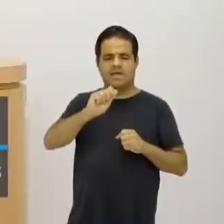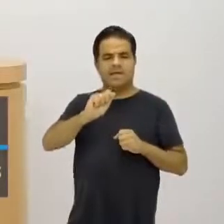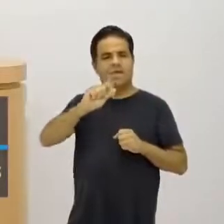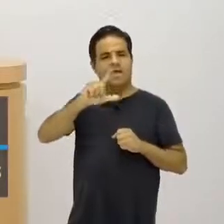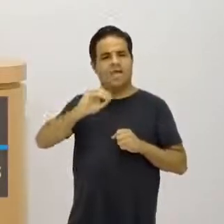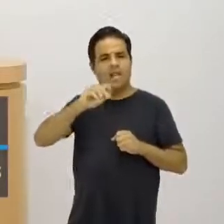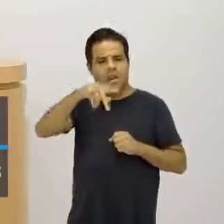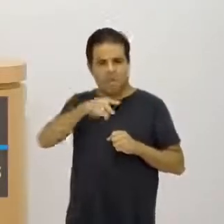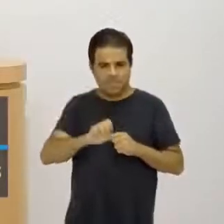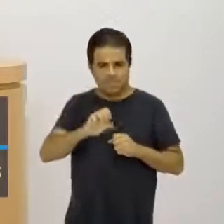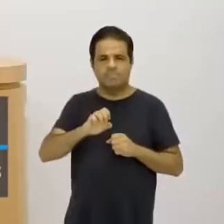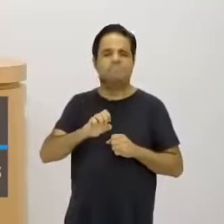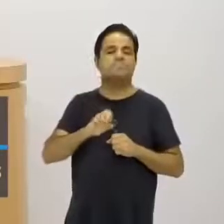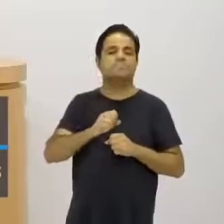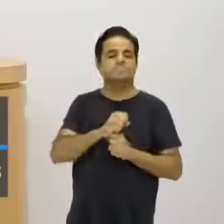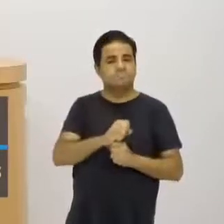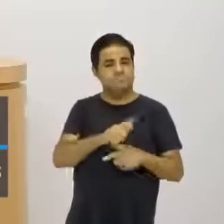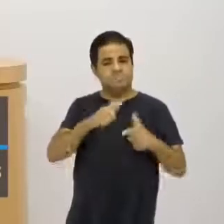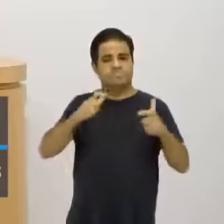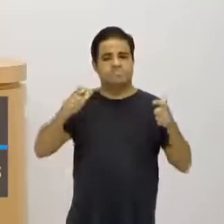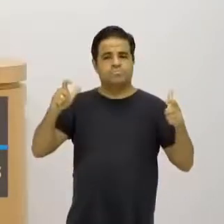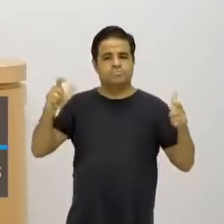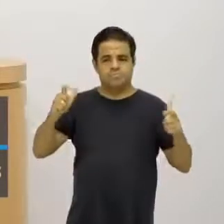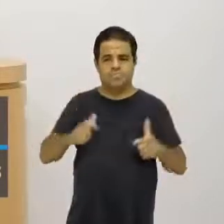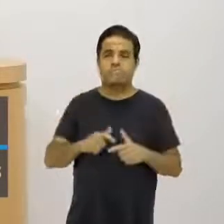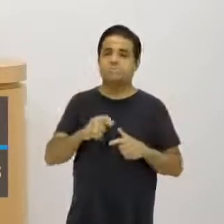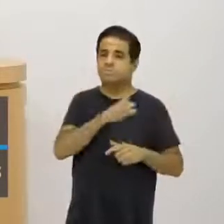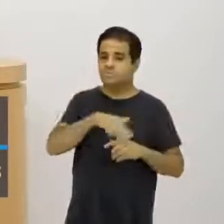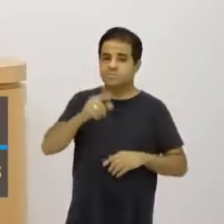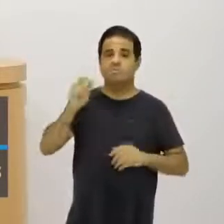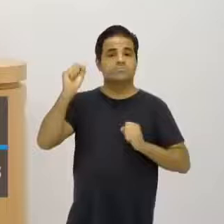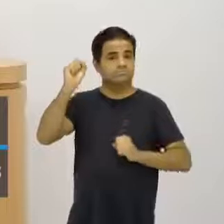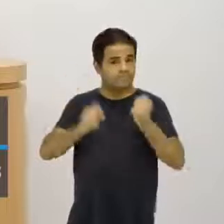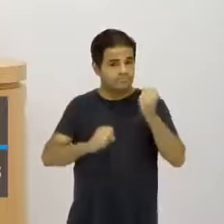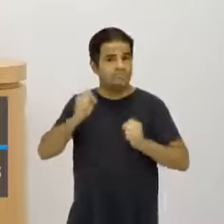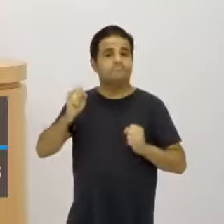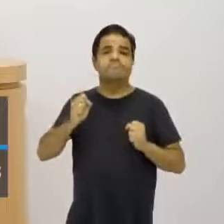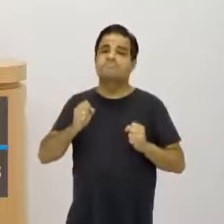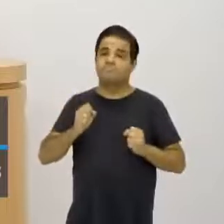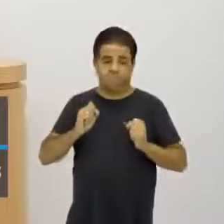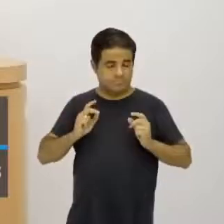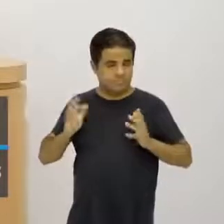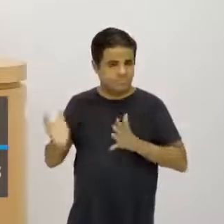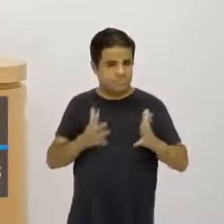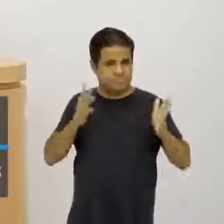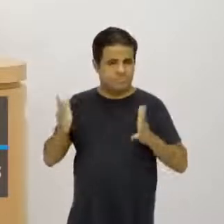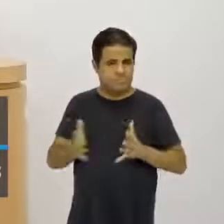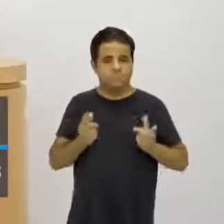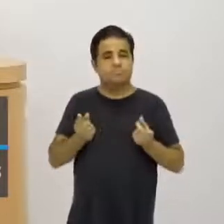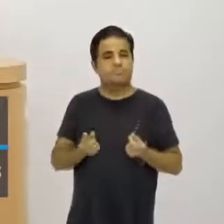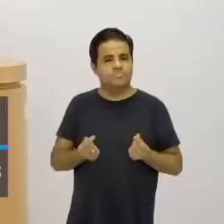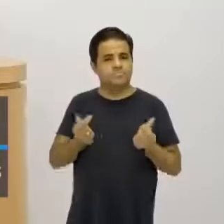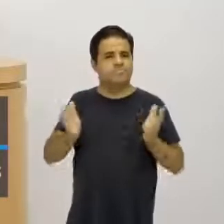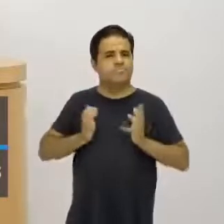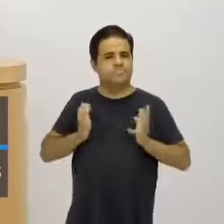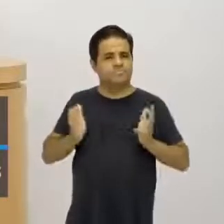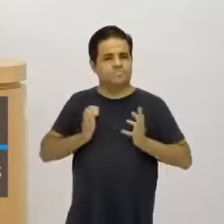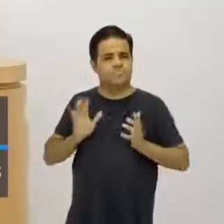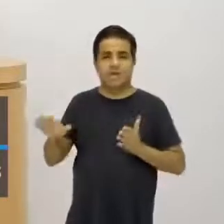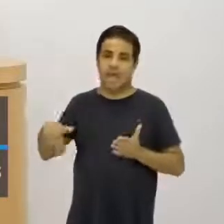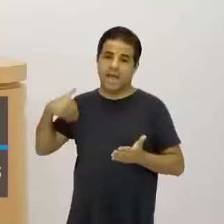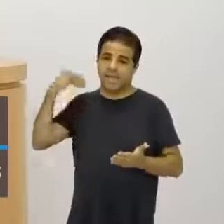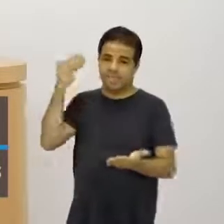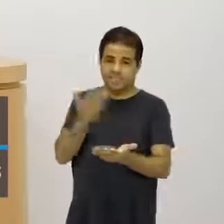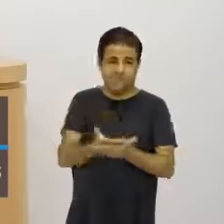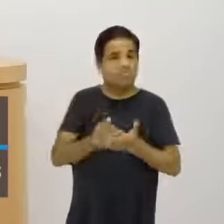vai durar enquanto nós formos grandes produtores de riqueza. É por isso que eu permaneço até hoje,